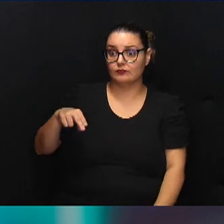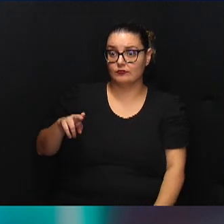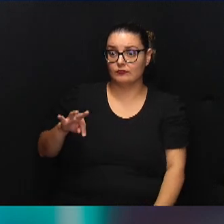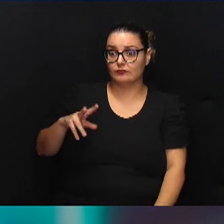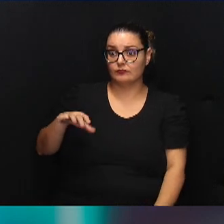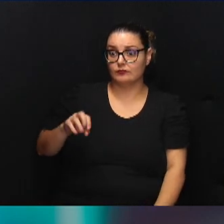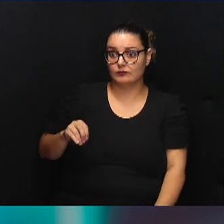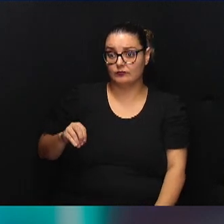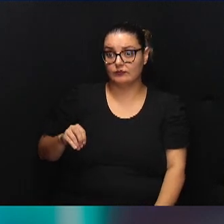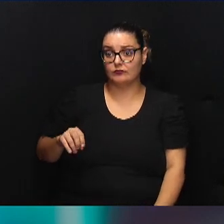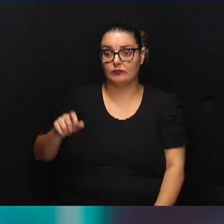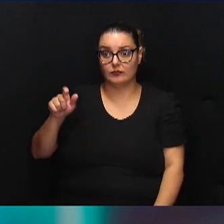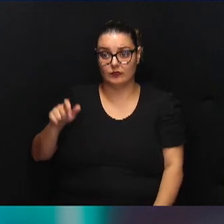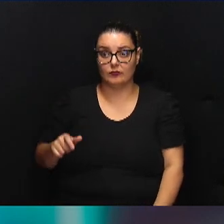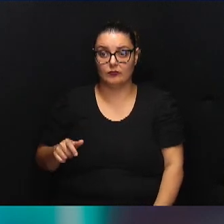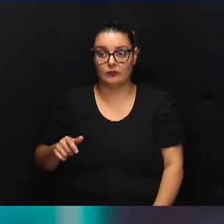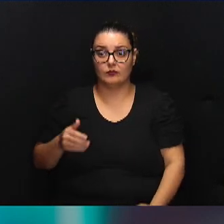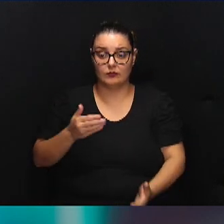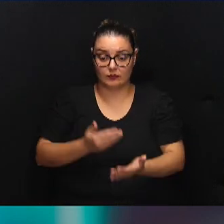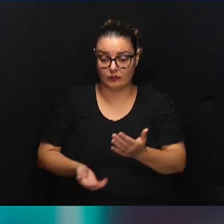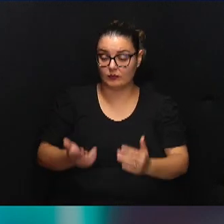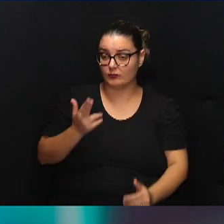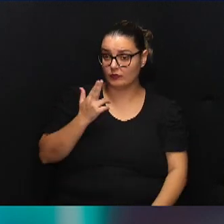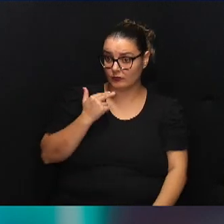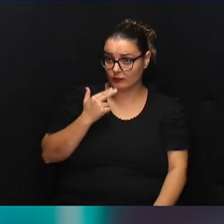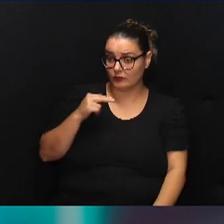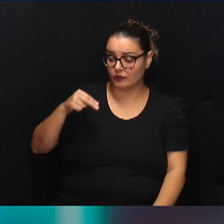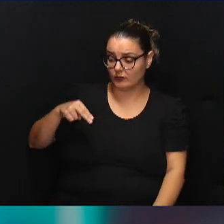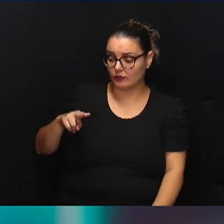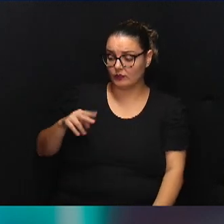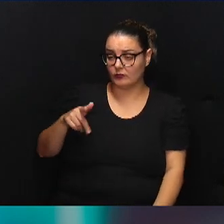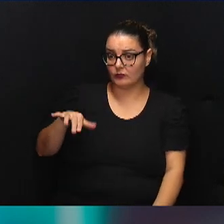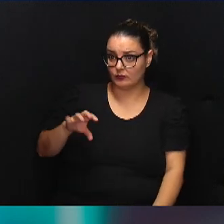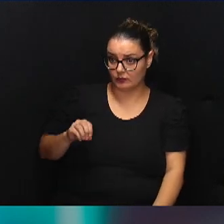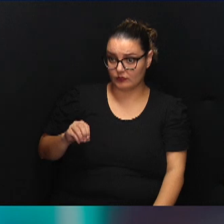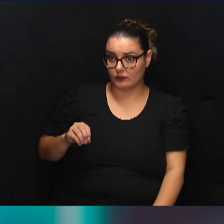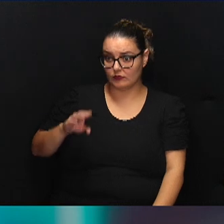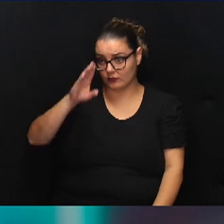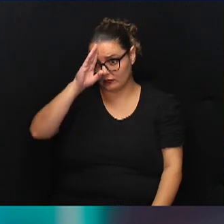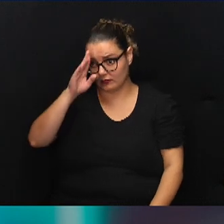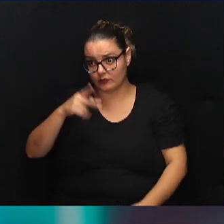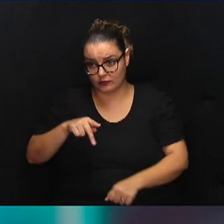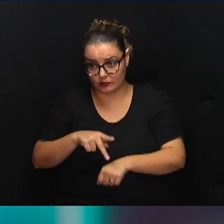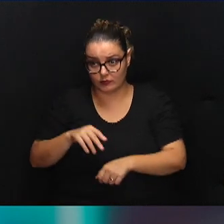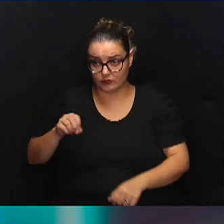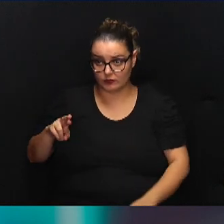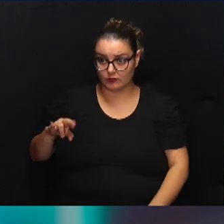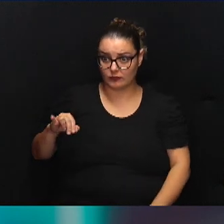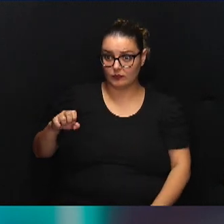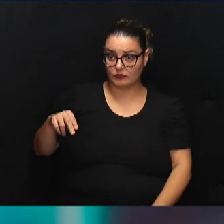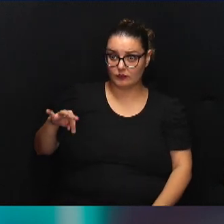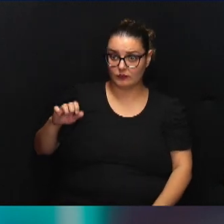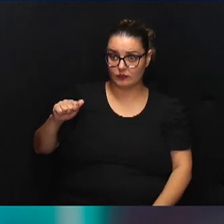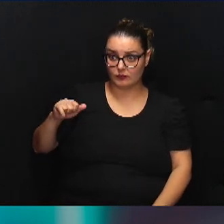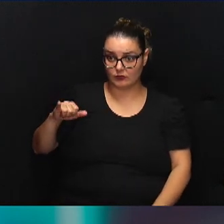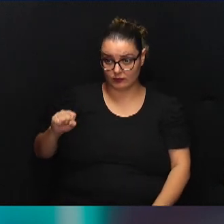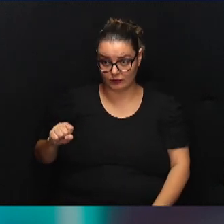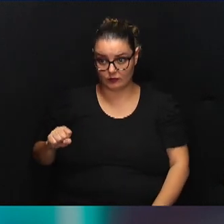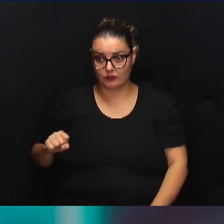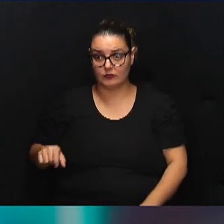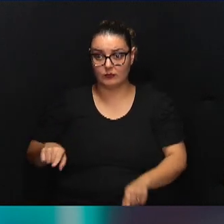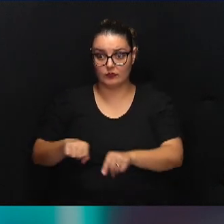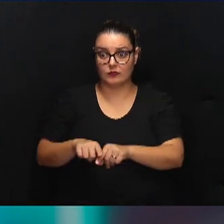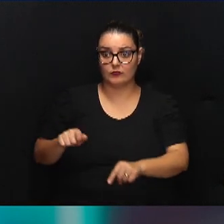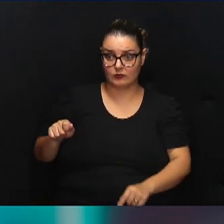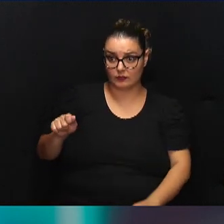fica tão desnutrida, principalmente em países orientais e asiáticos, onde tem